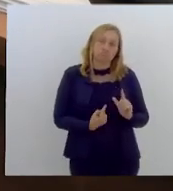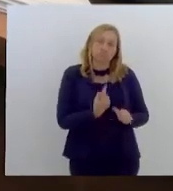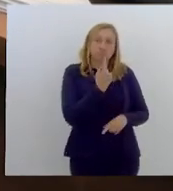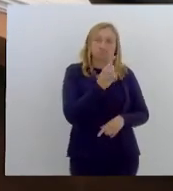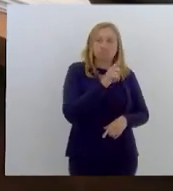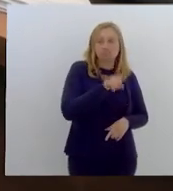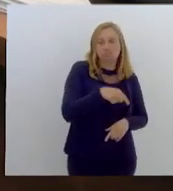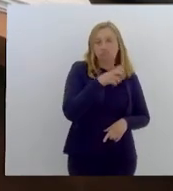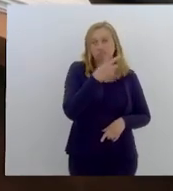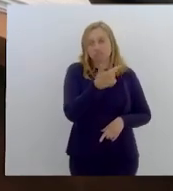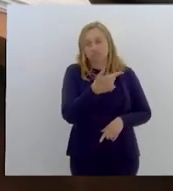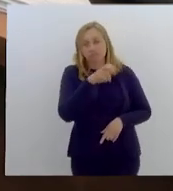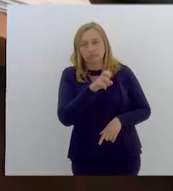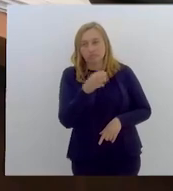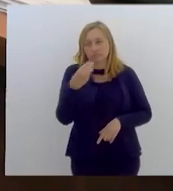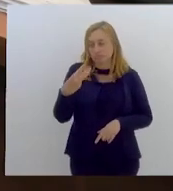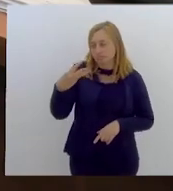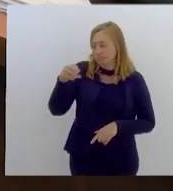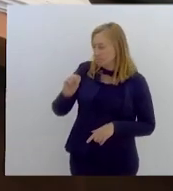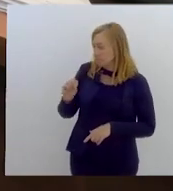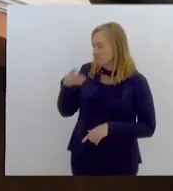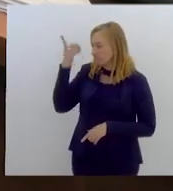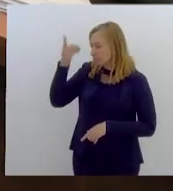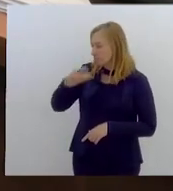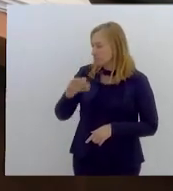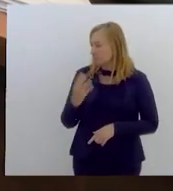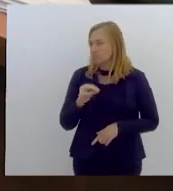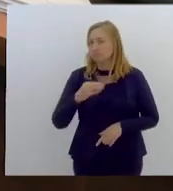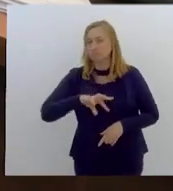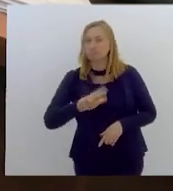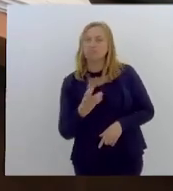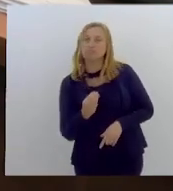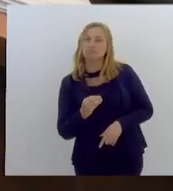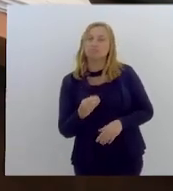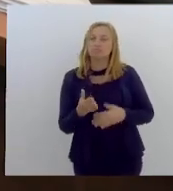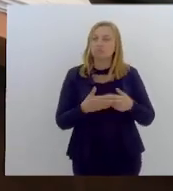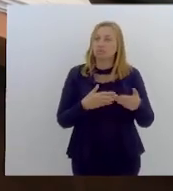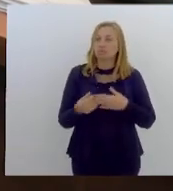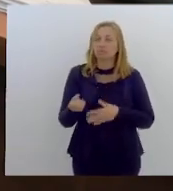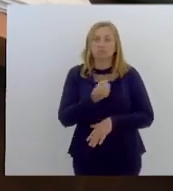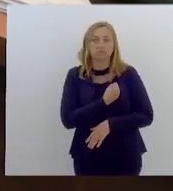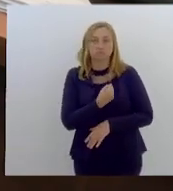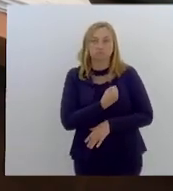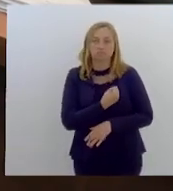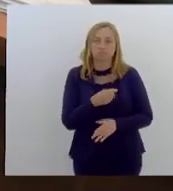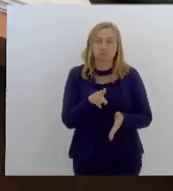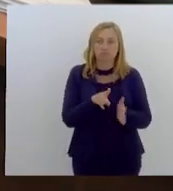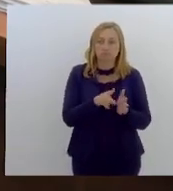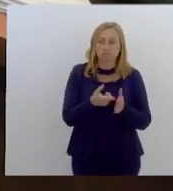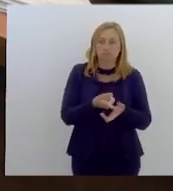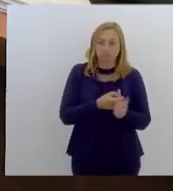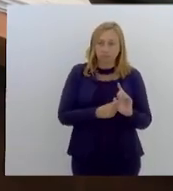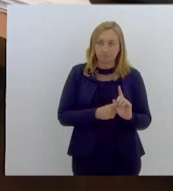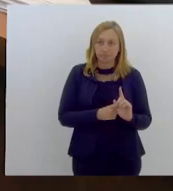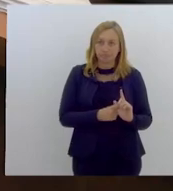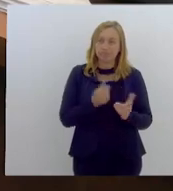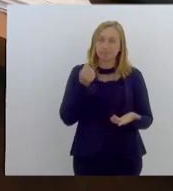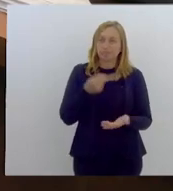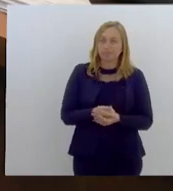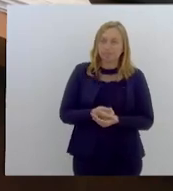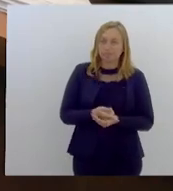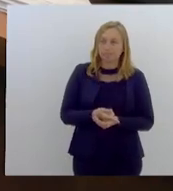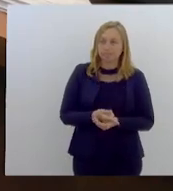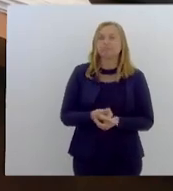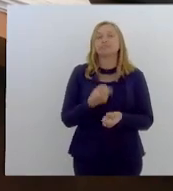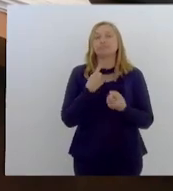1, 25, 38, deputado Chico Machado, que número for a dívida, seria paga, aí